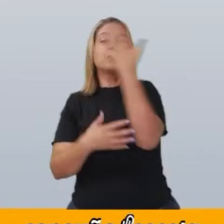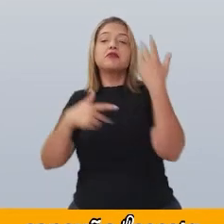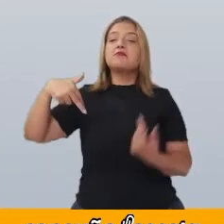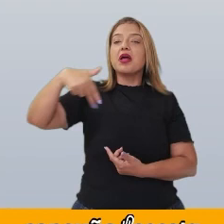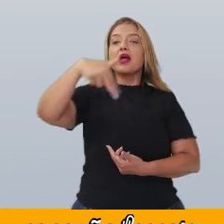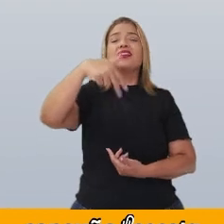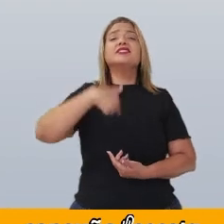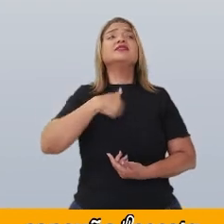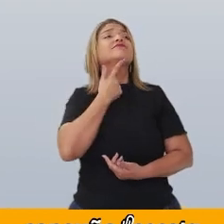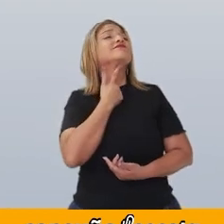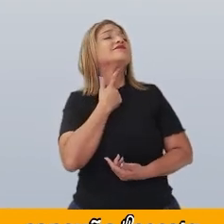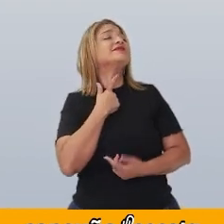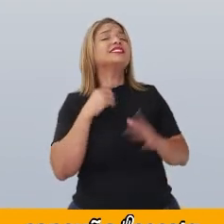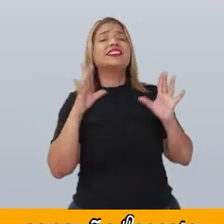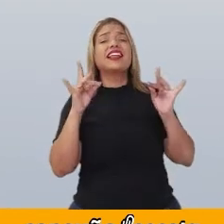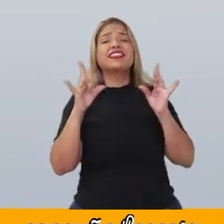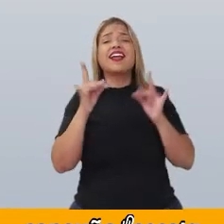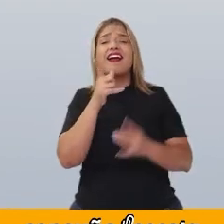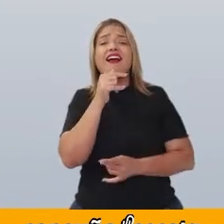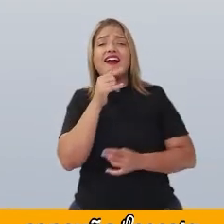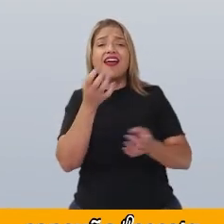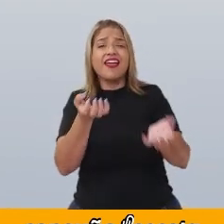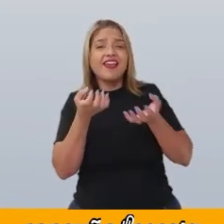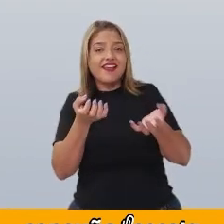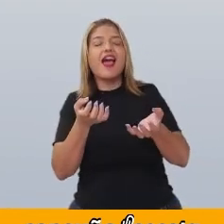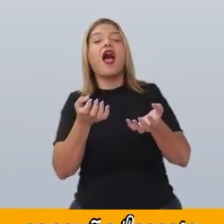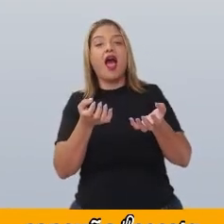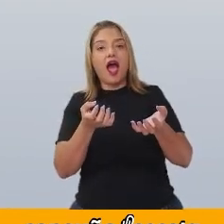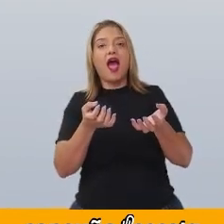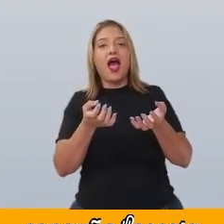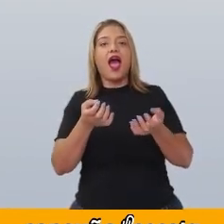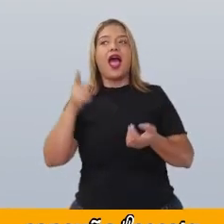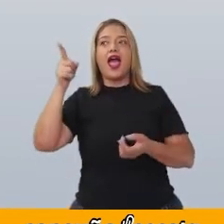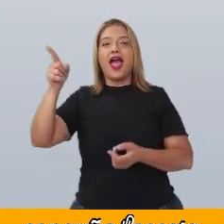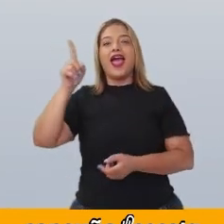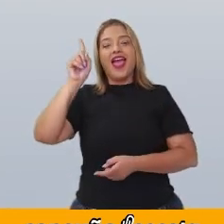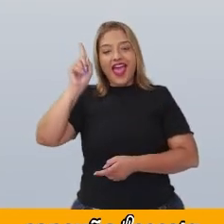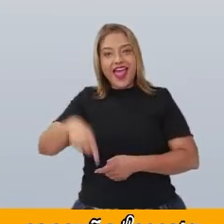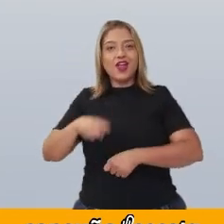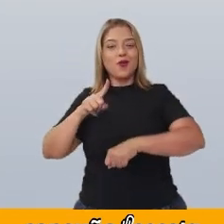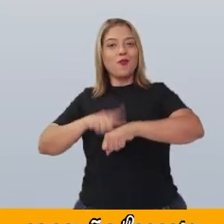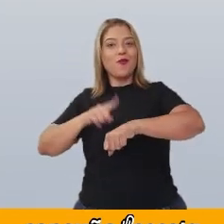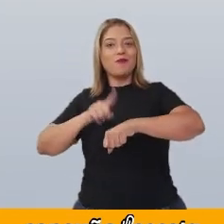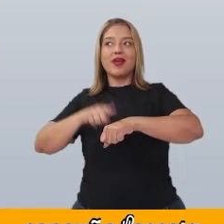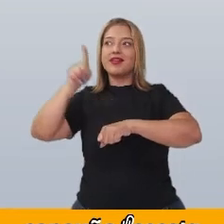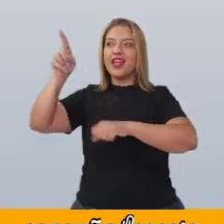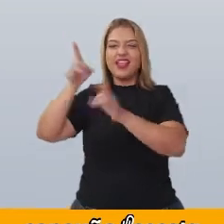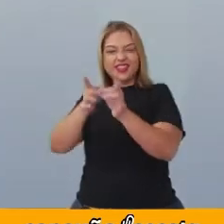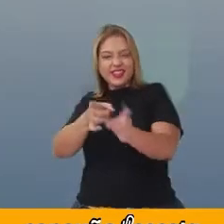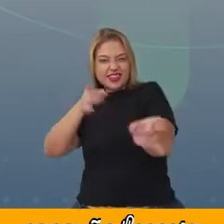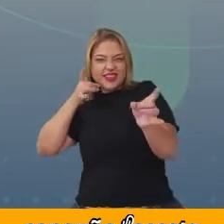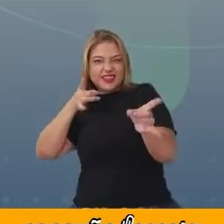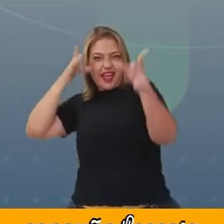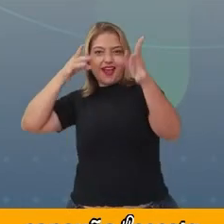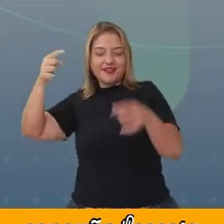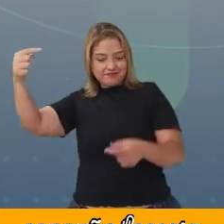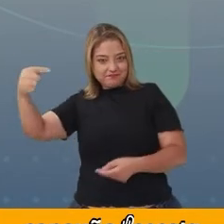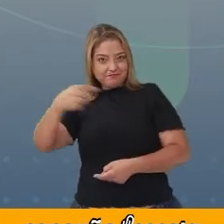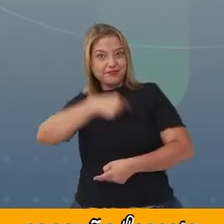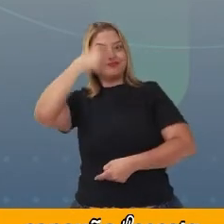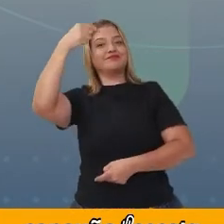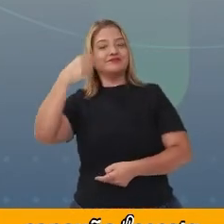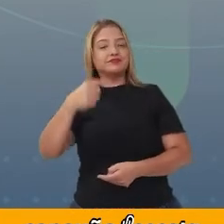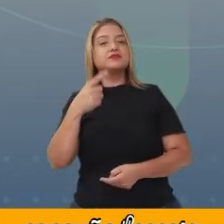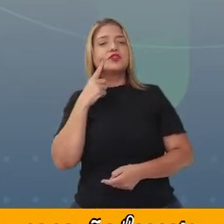sede. Foi naquele momento que Eros atirou uma flecha. Percebem que um dia já